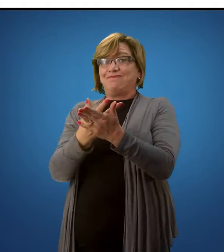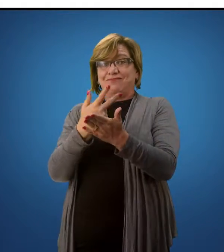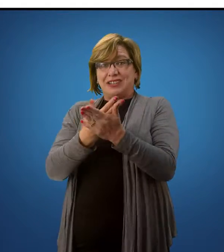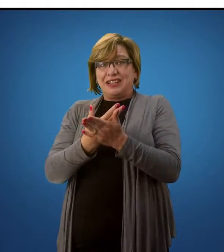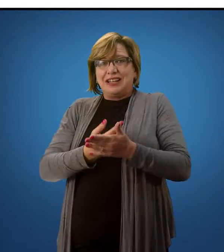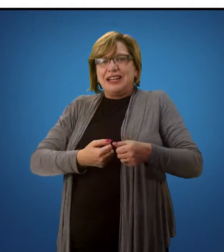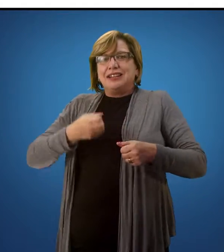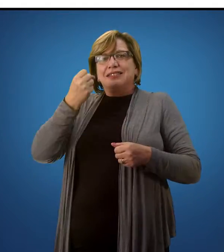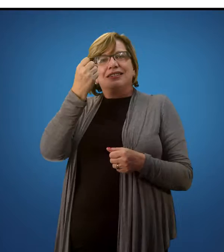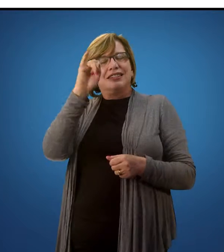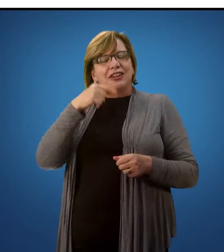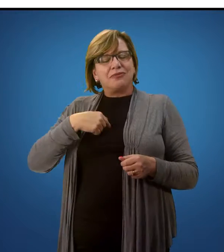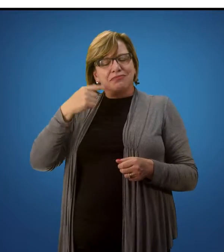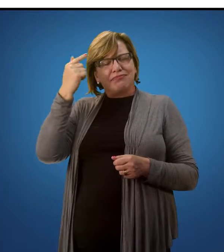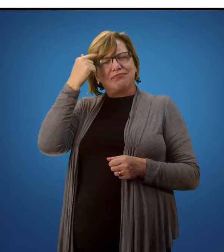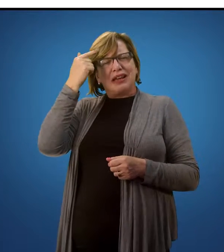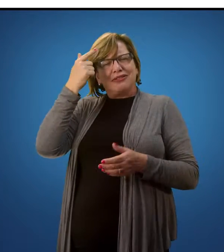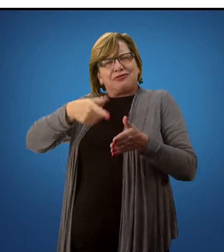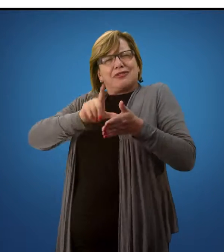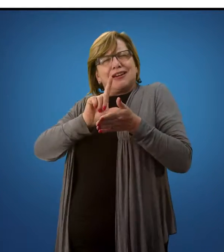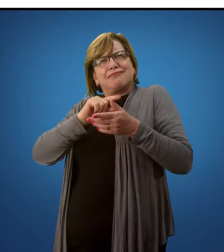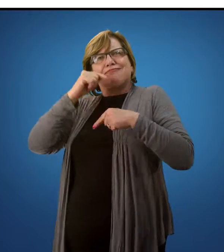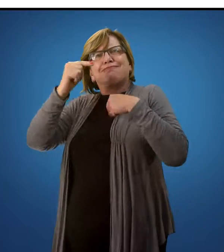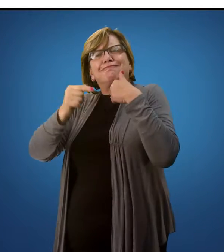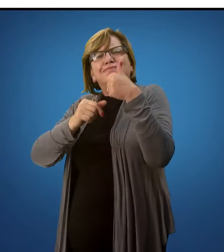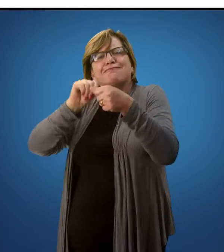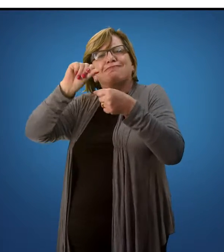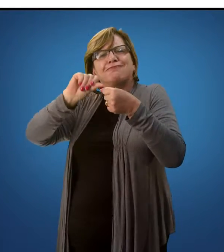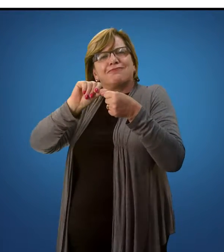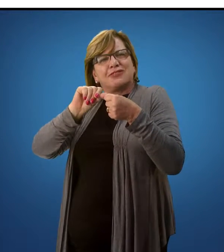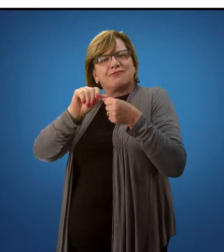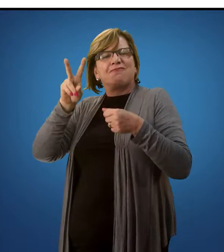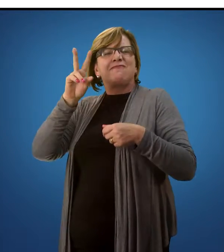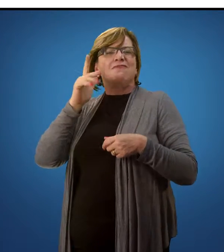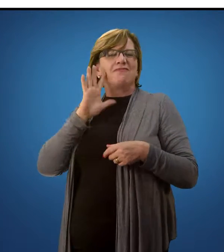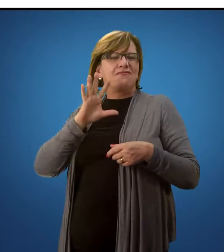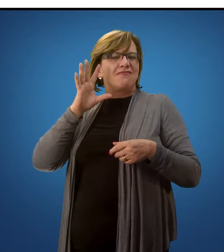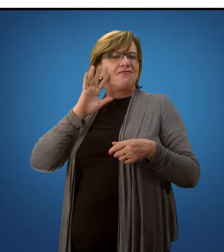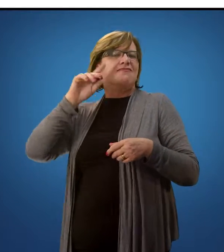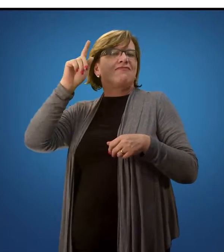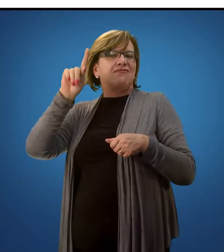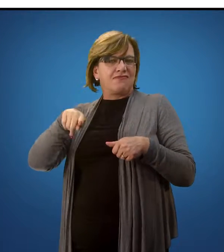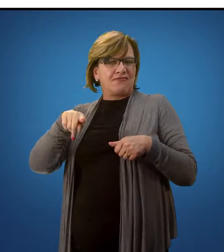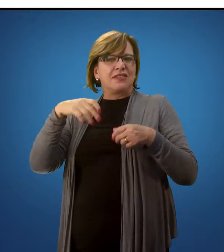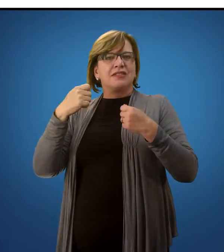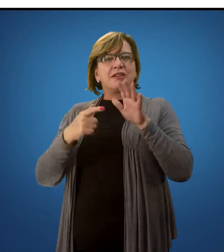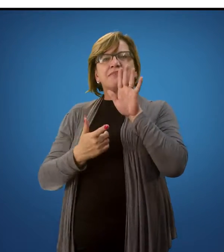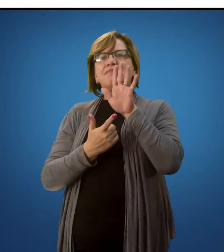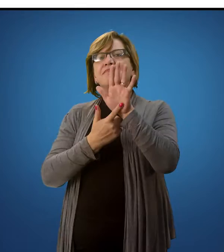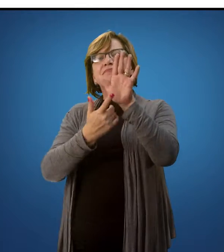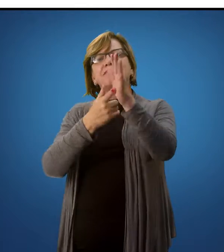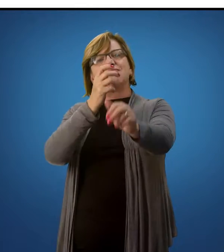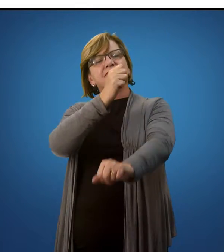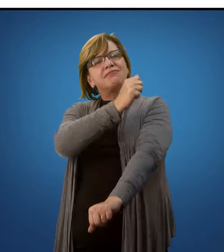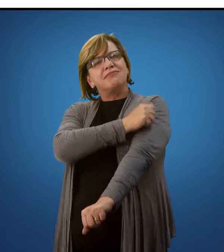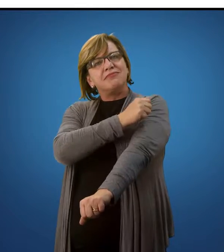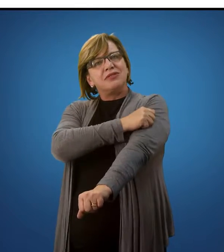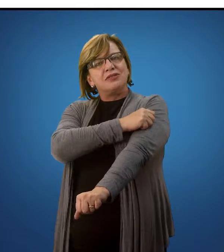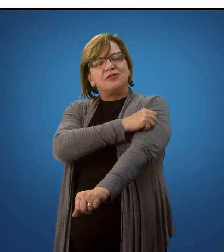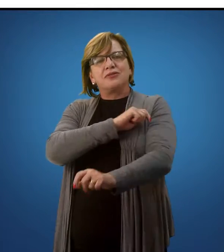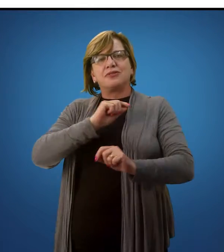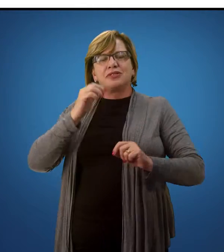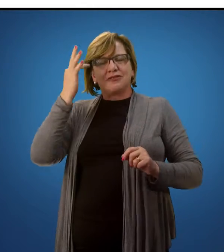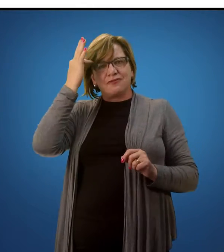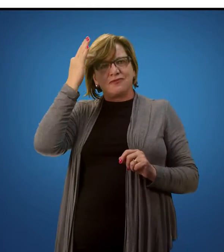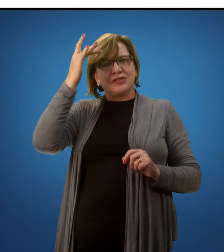antes de agir você vai empobrecer a sua situação então se você conseguir demonstrar com os alunos é essa caminhada